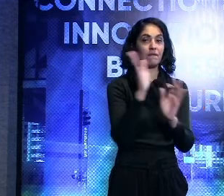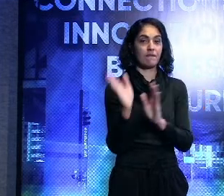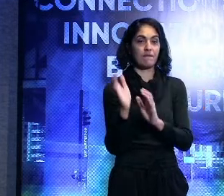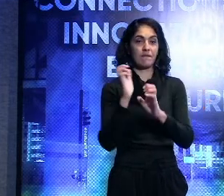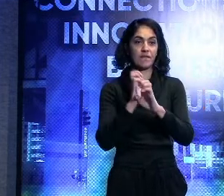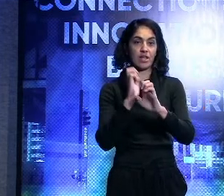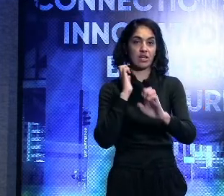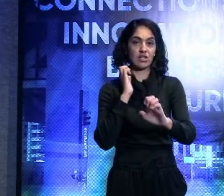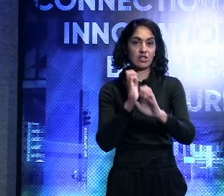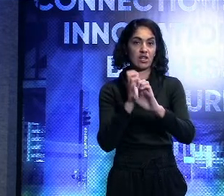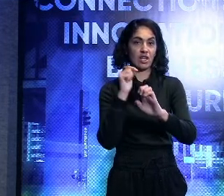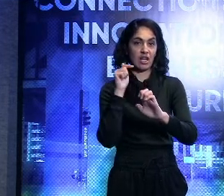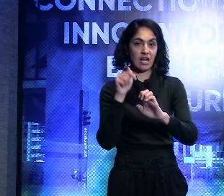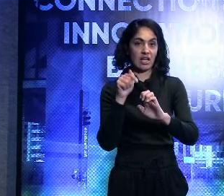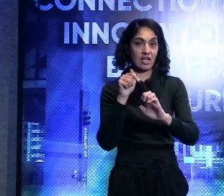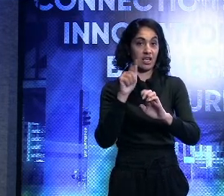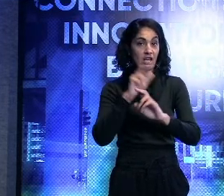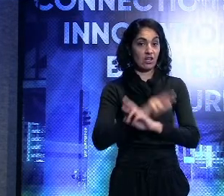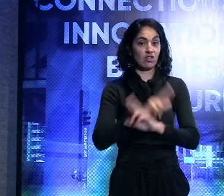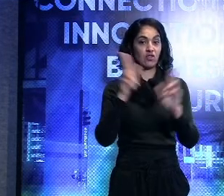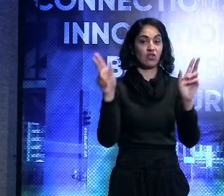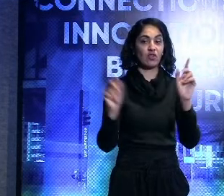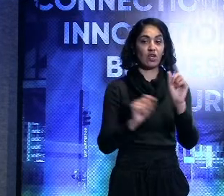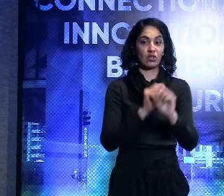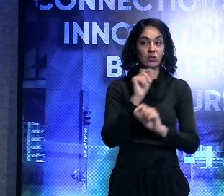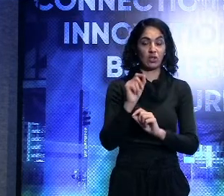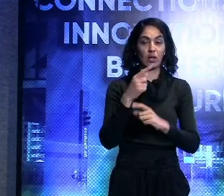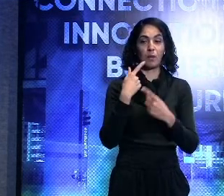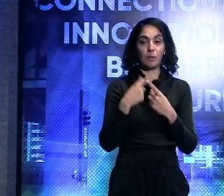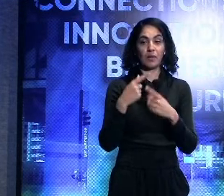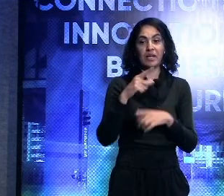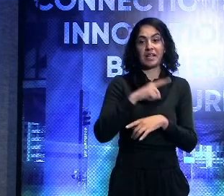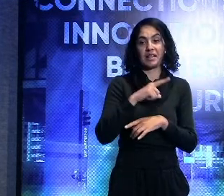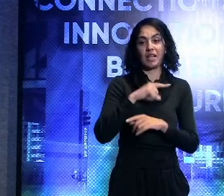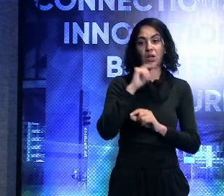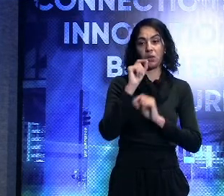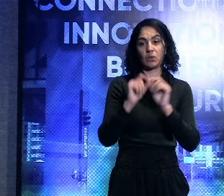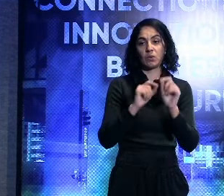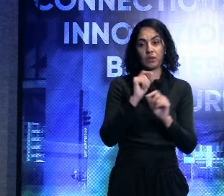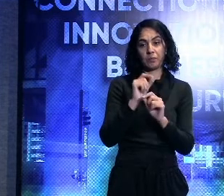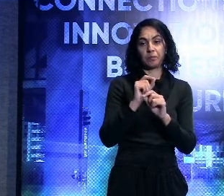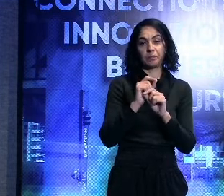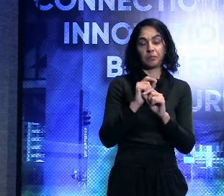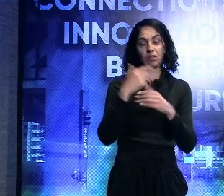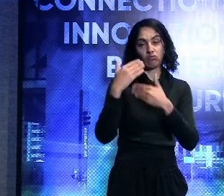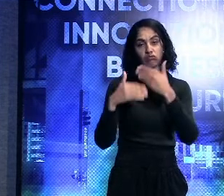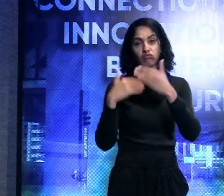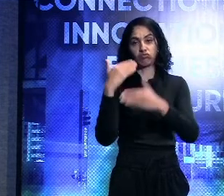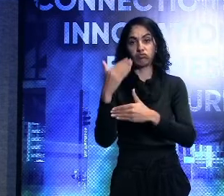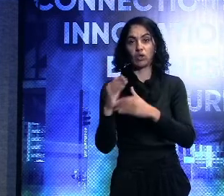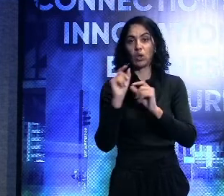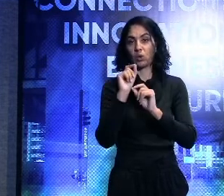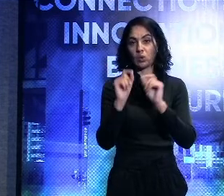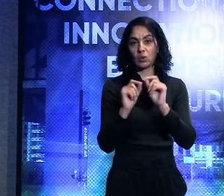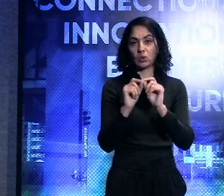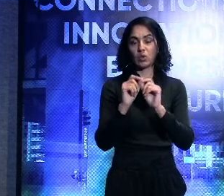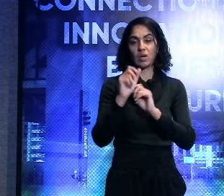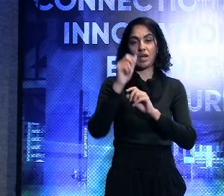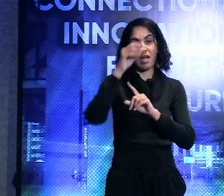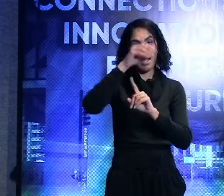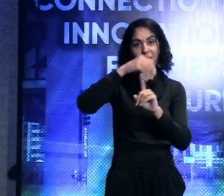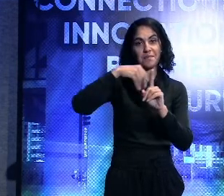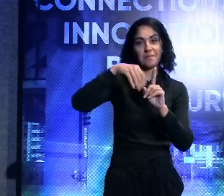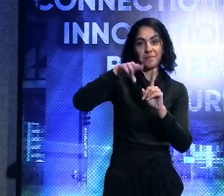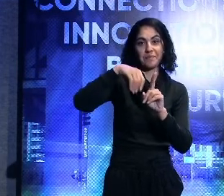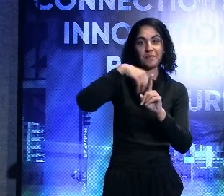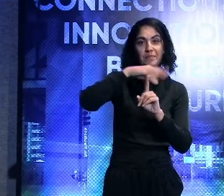um grande diferencial do formato que a gente trabalha, porque aqui a gente vai desenvolver um mock-up testável de API. É onde a gente